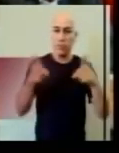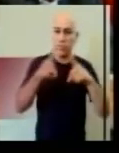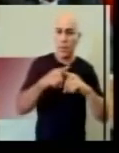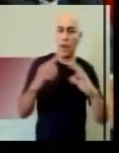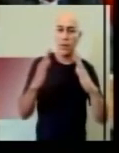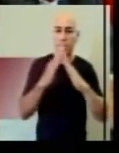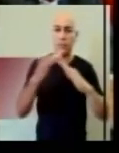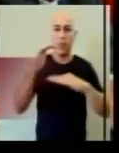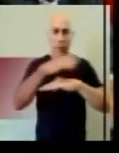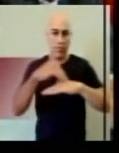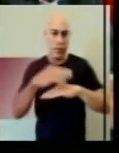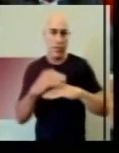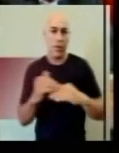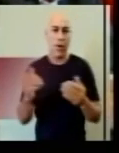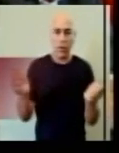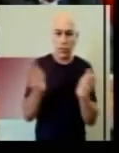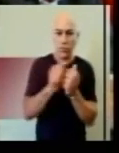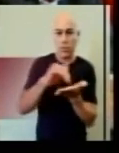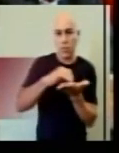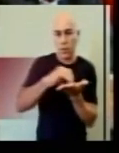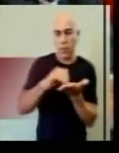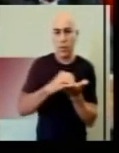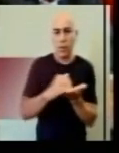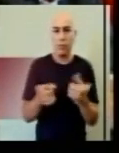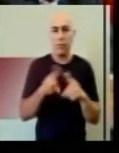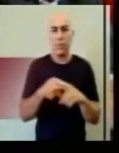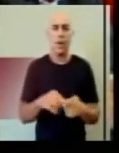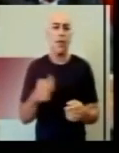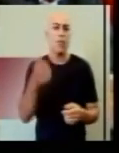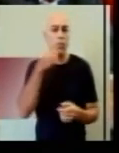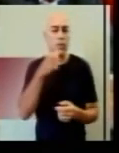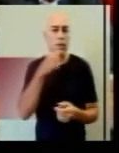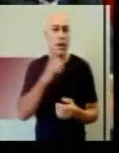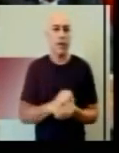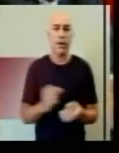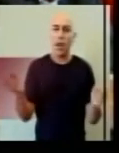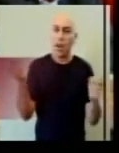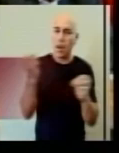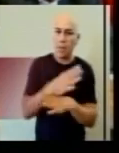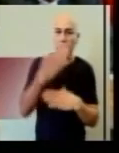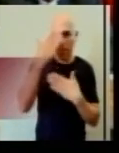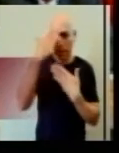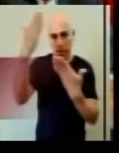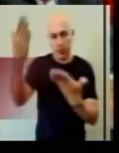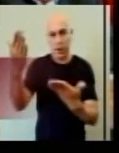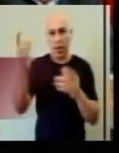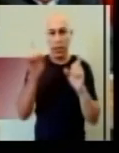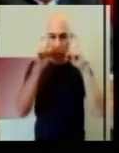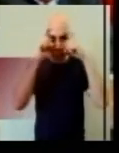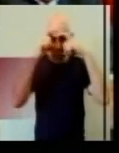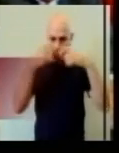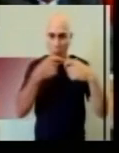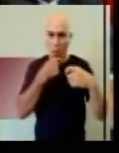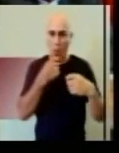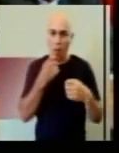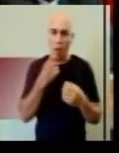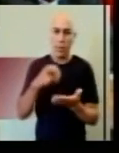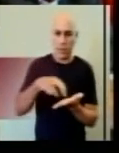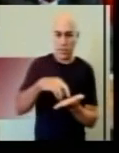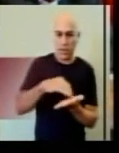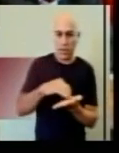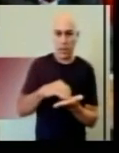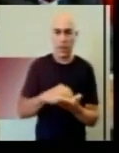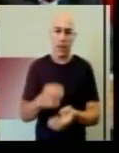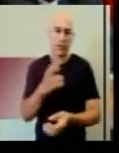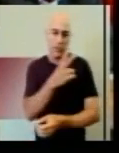do Lar de Fátima com a Secretaria da Mulher. Para encerrar, eu agradeço a presença do secretário Aldenis Borim, também da